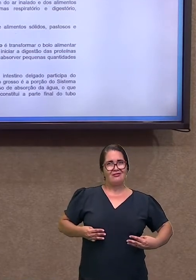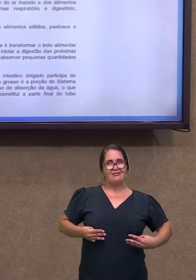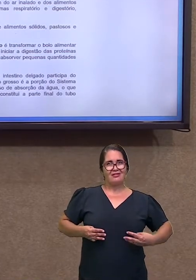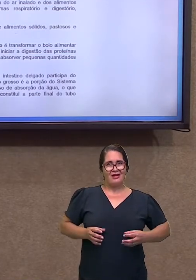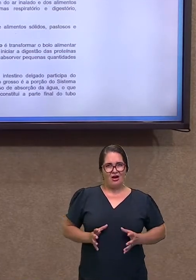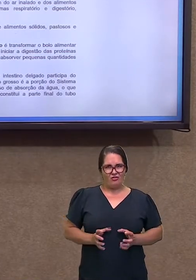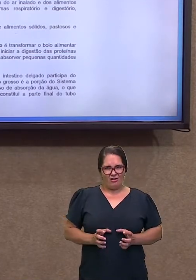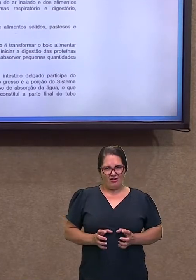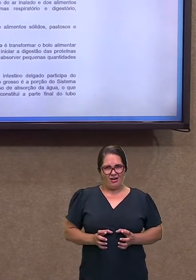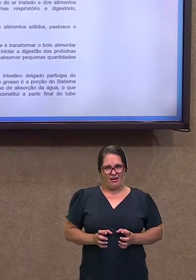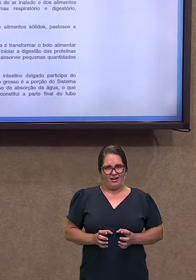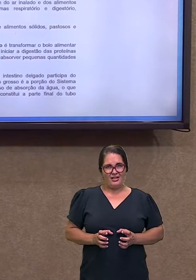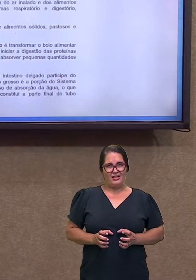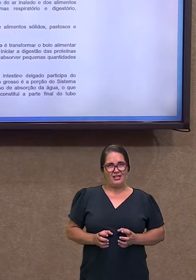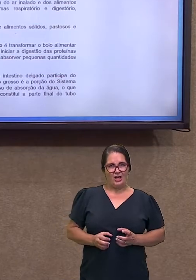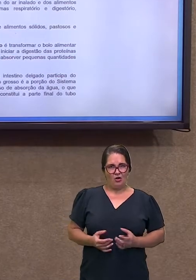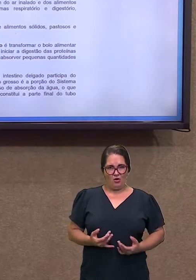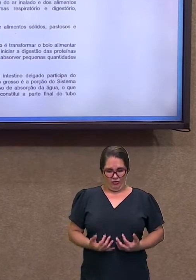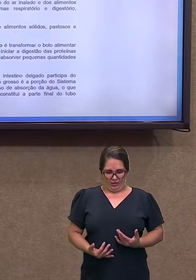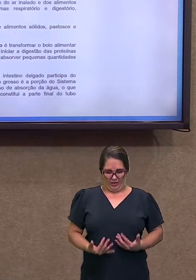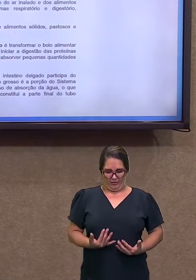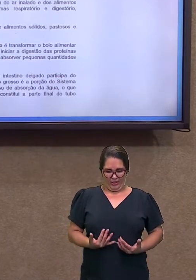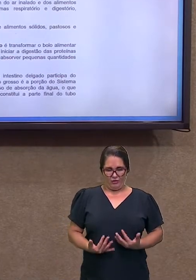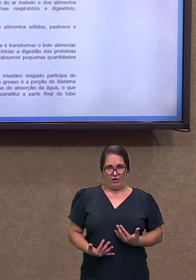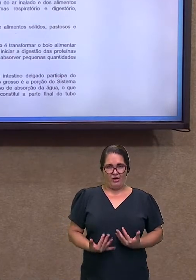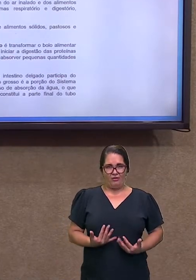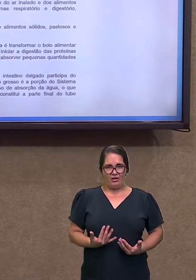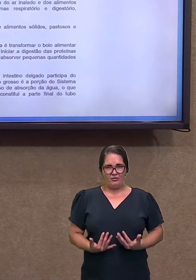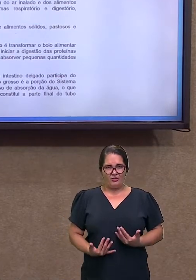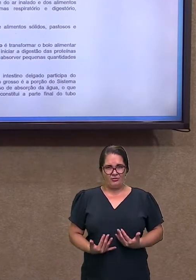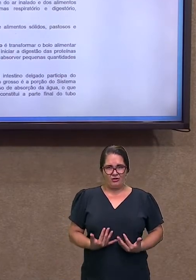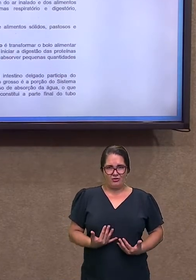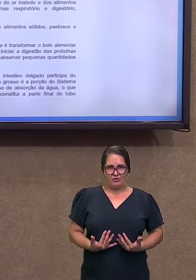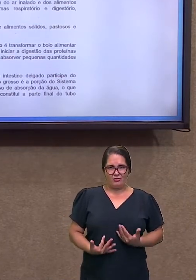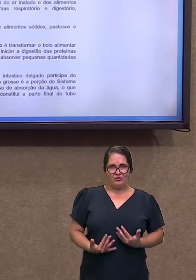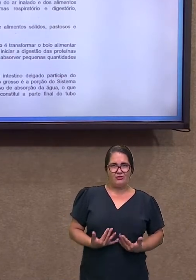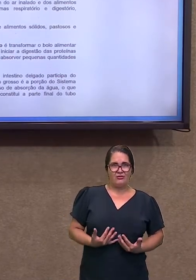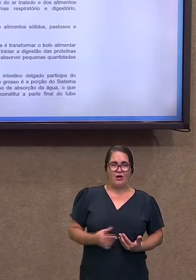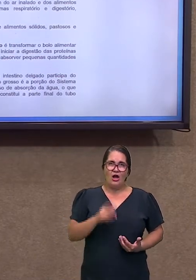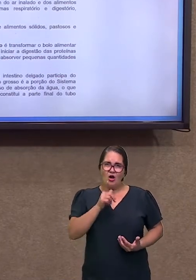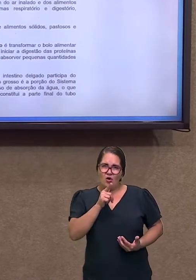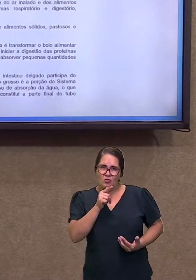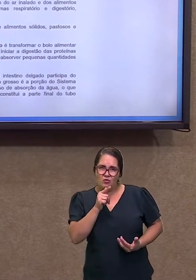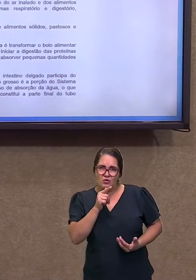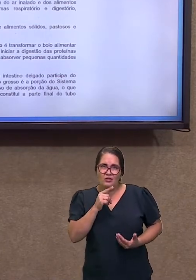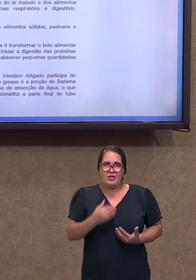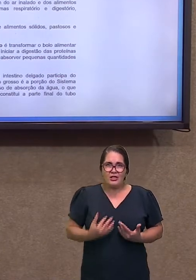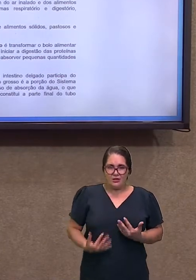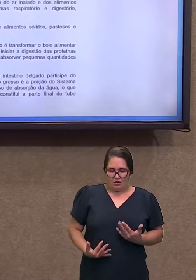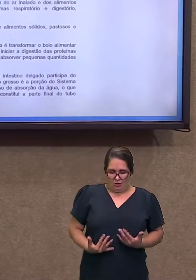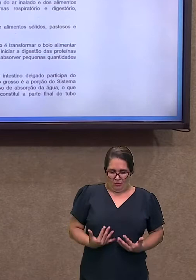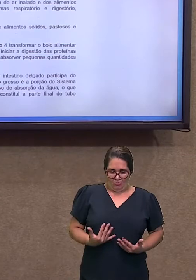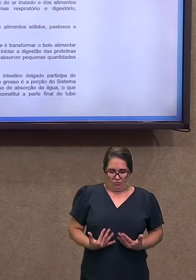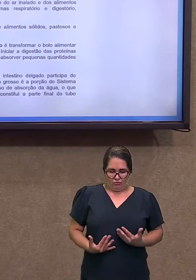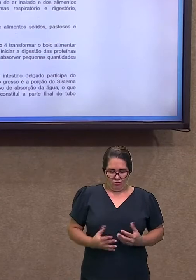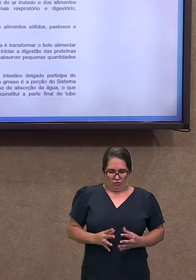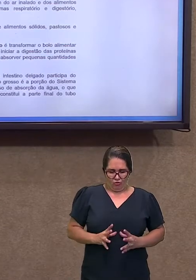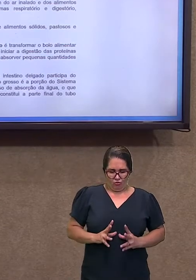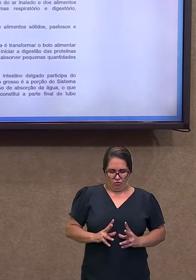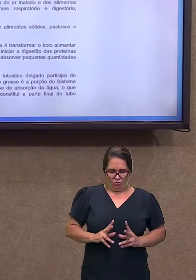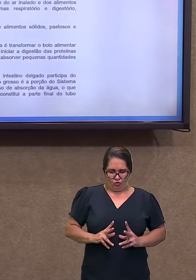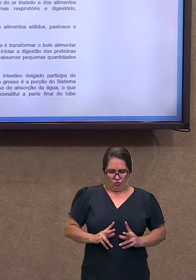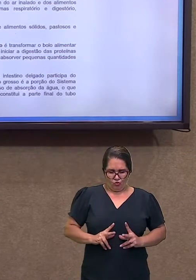dessas partículas, desses nutrientes. Quando isso chega lá no seu estômago, o trato